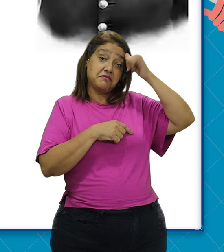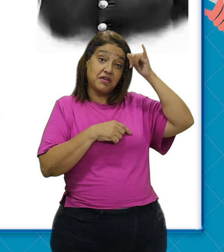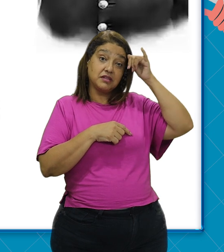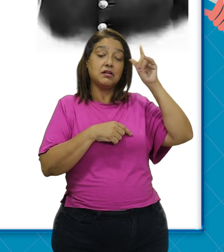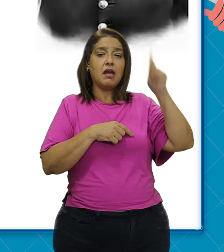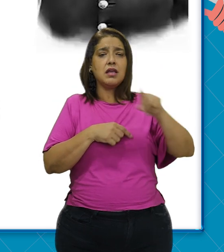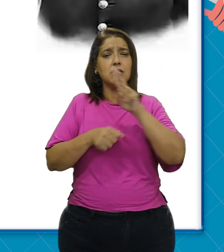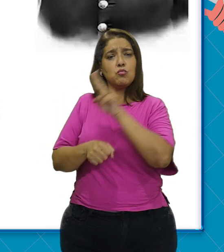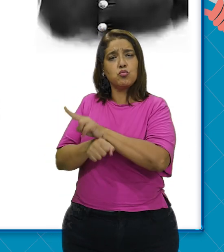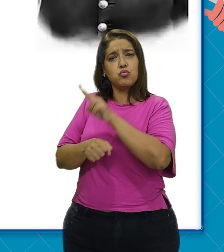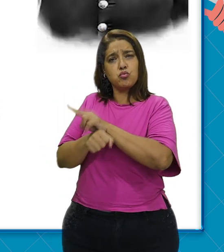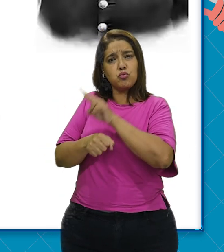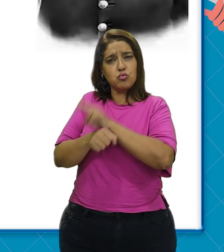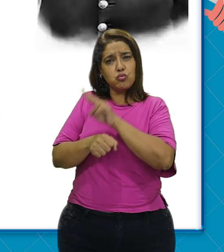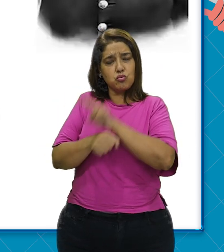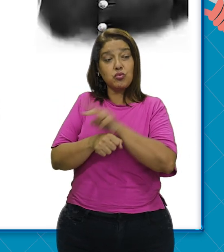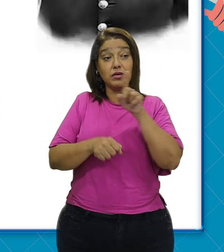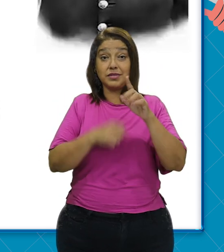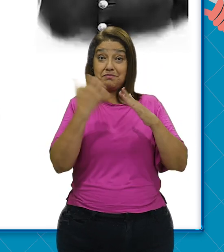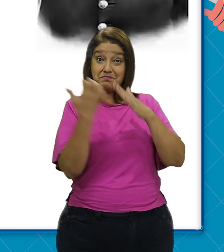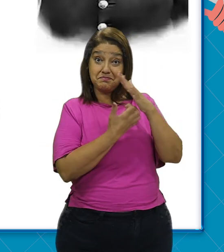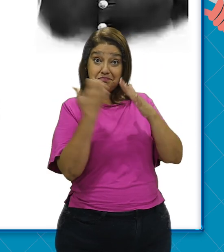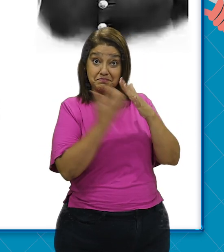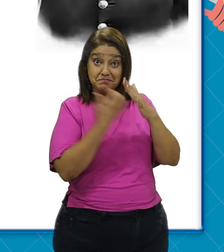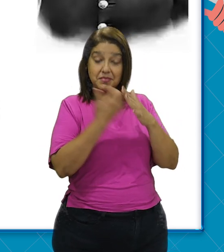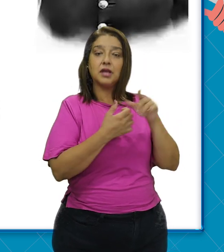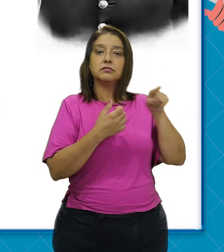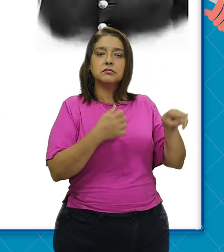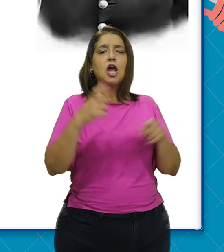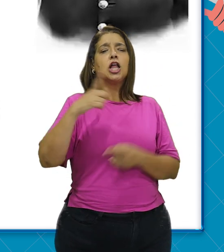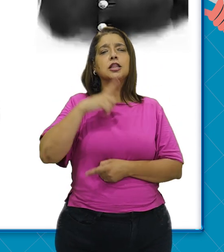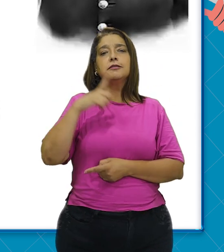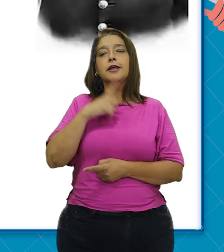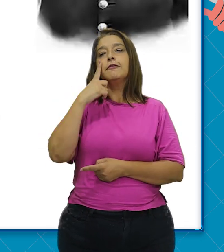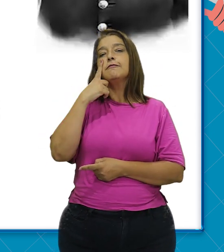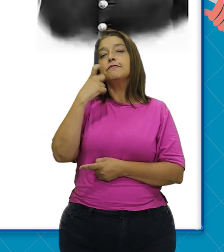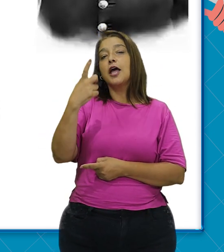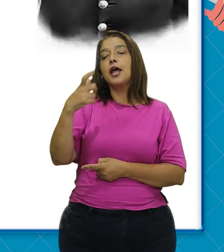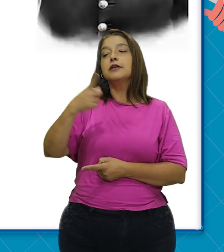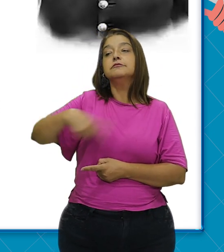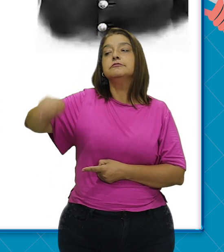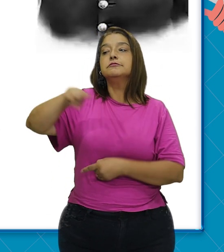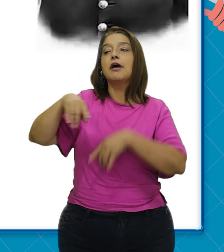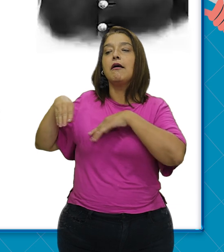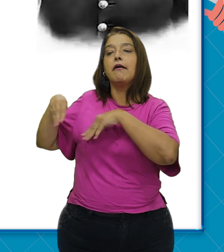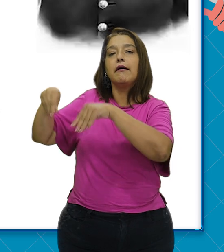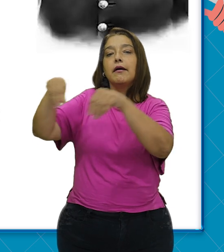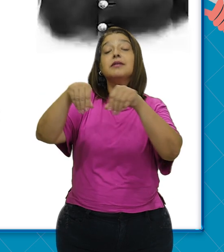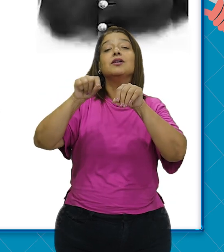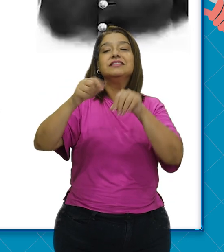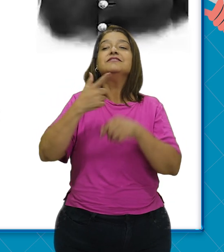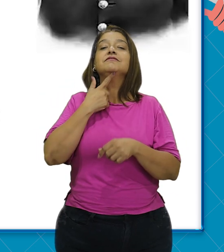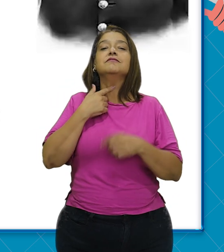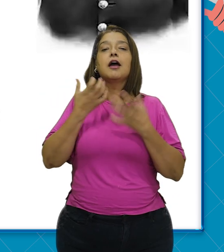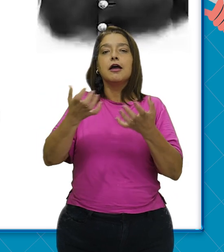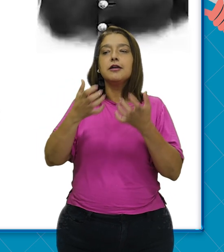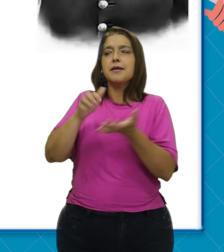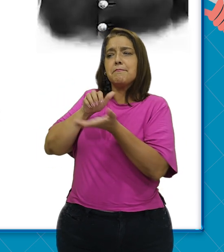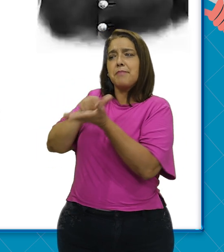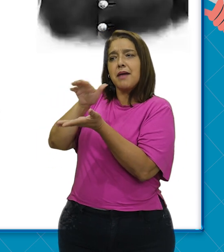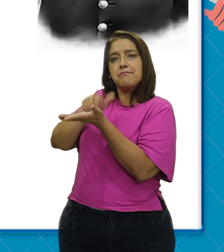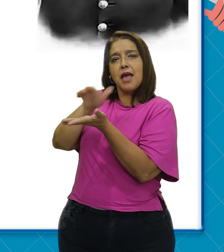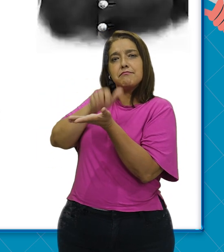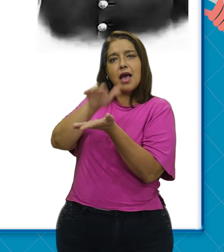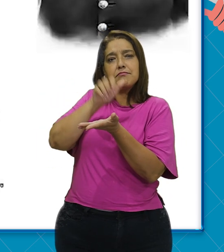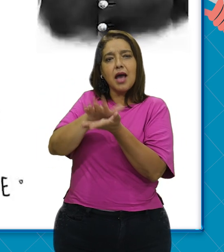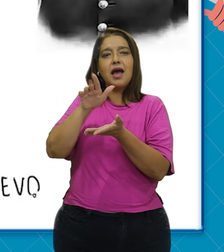Railway. A empresa ferroviária tinha outros interesses naquelas terras e eventualmente tentou expulsar os nativos dali, causando